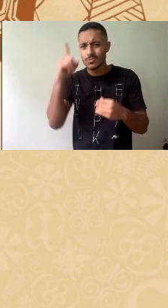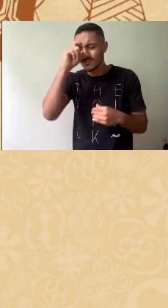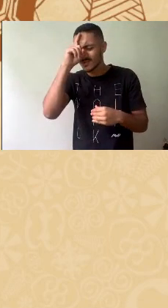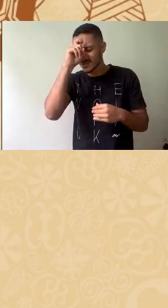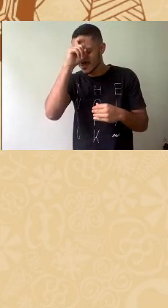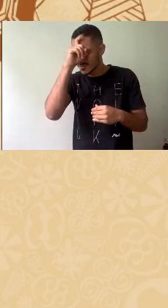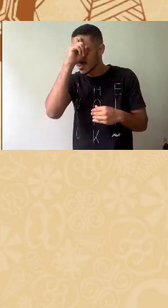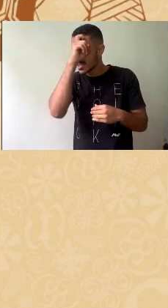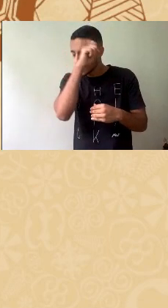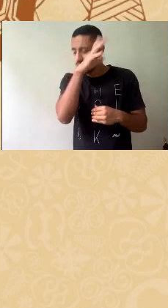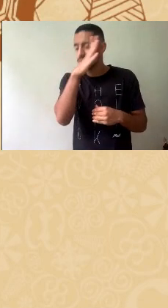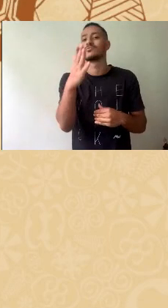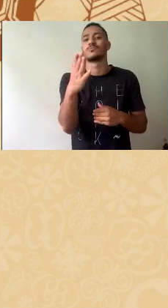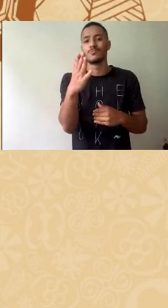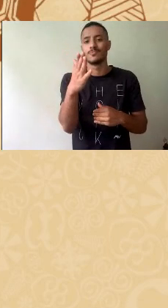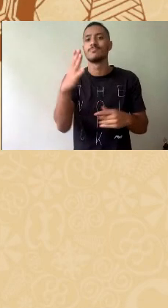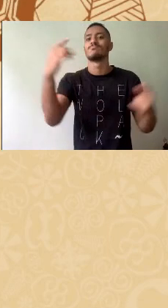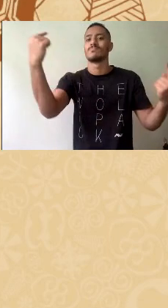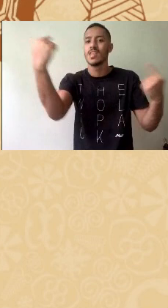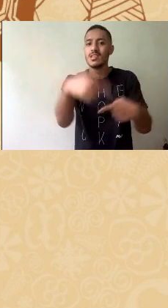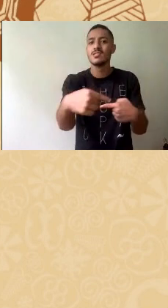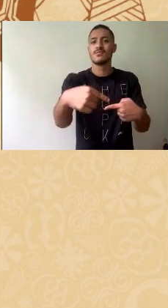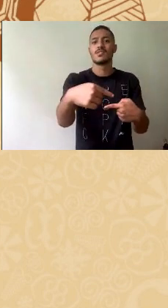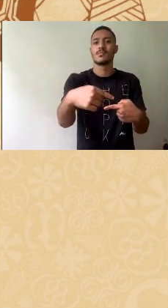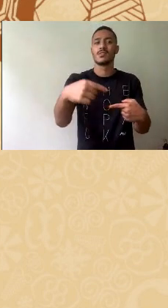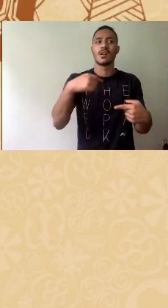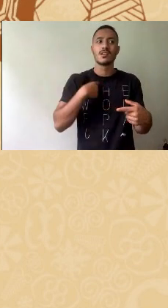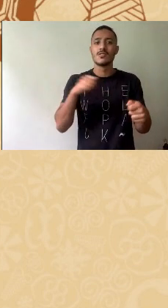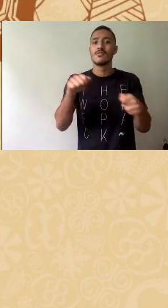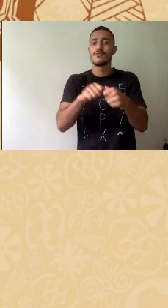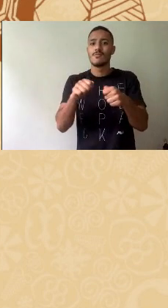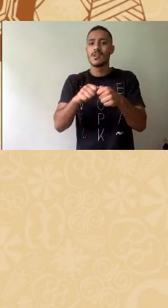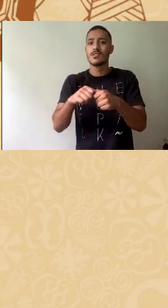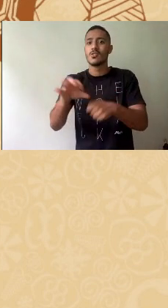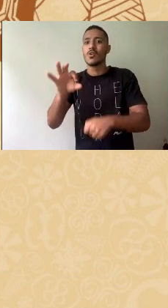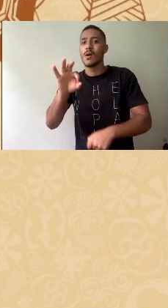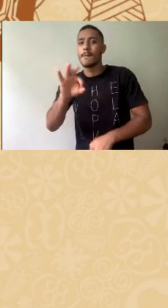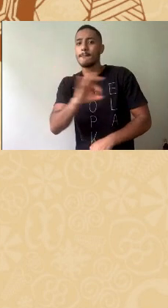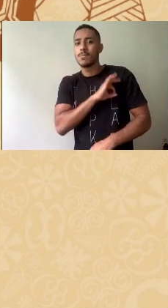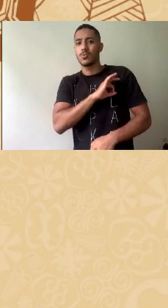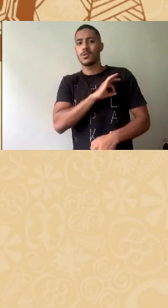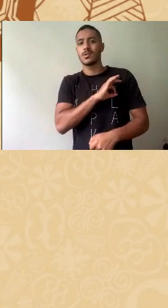é difícil esse enfrentamento que a gente faz toda semana,